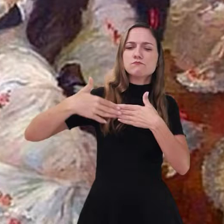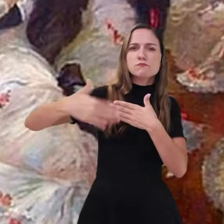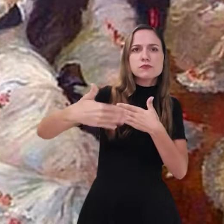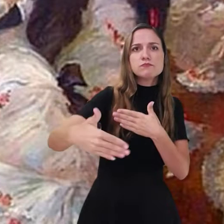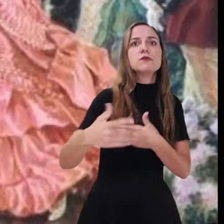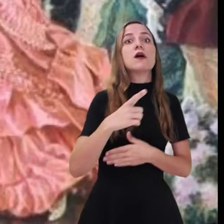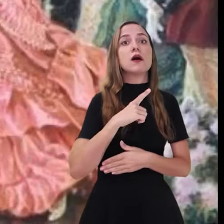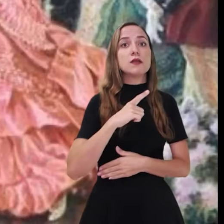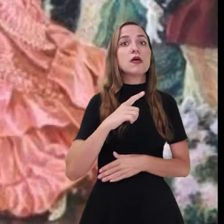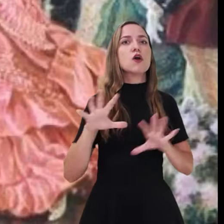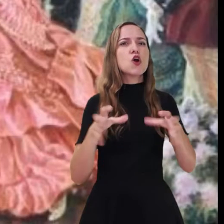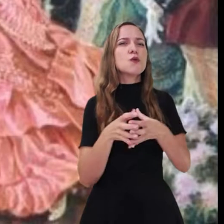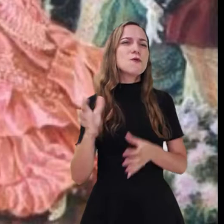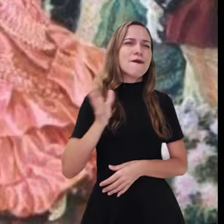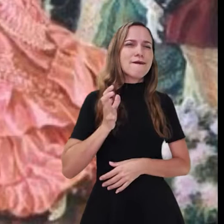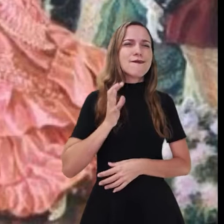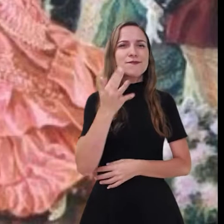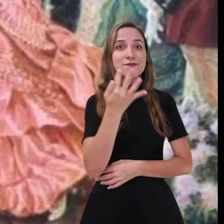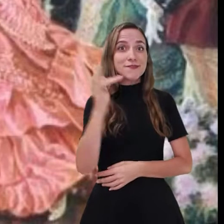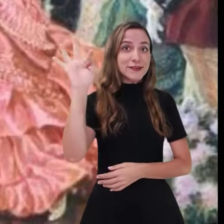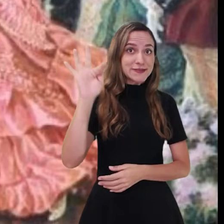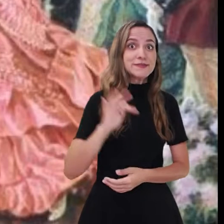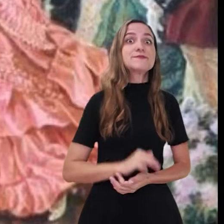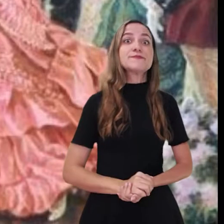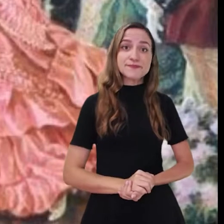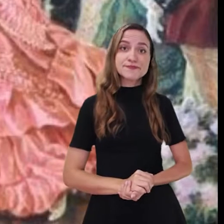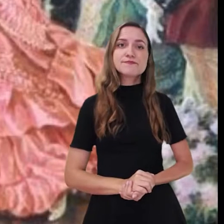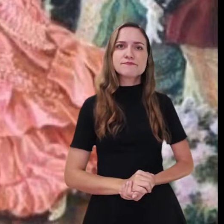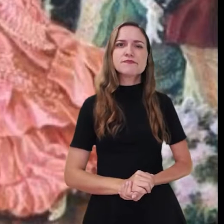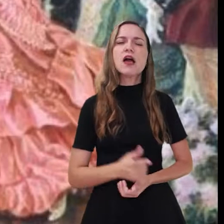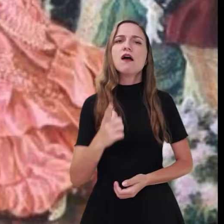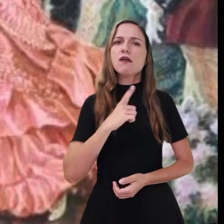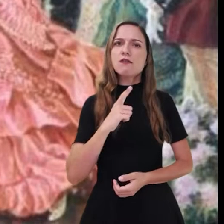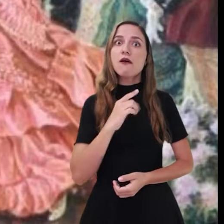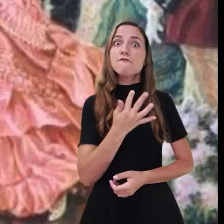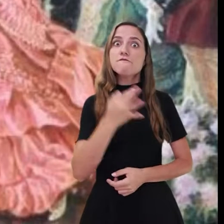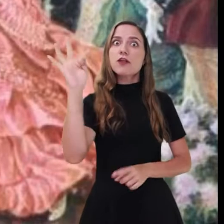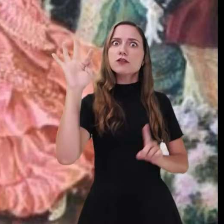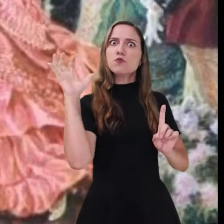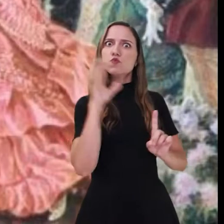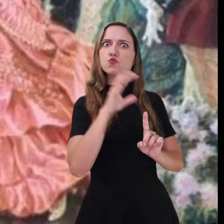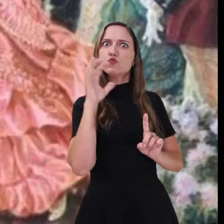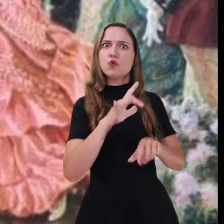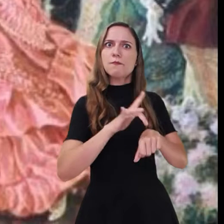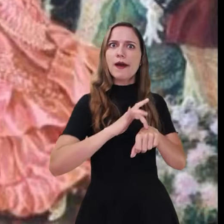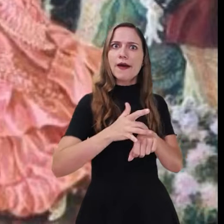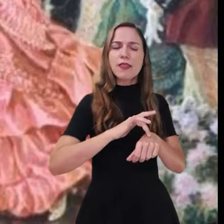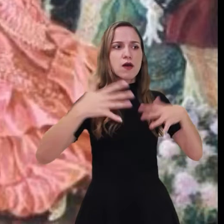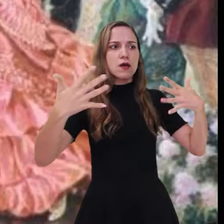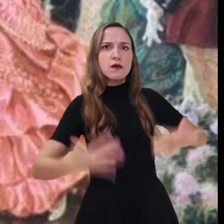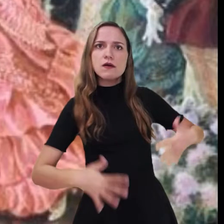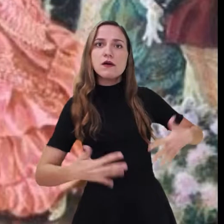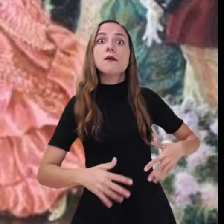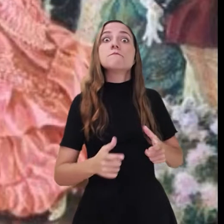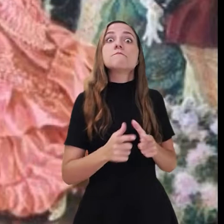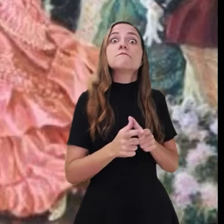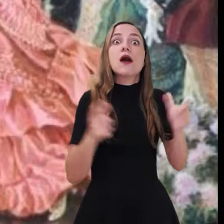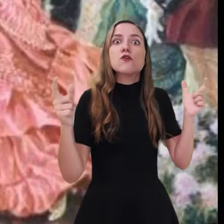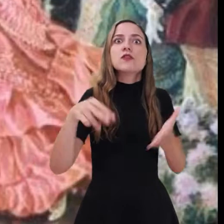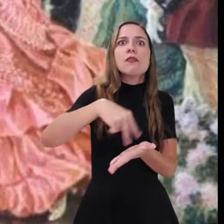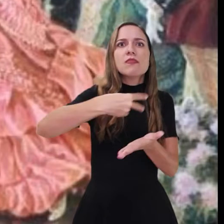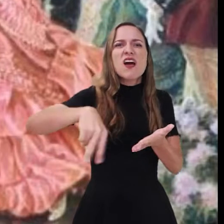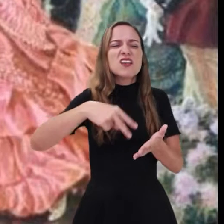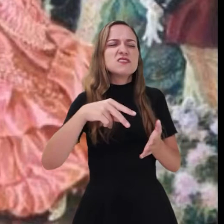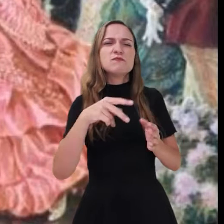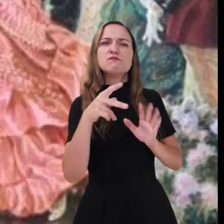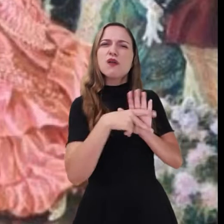nobreza francesa. A influência que o país teve na dança foi tanta que a maioria dos termos técnicos